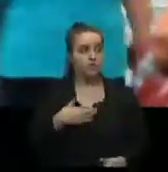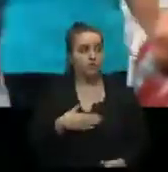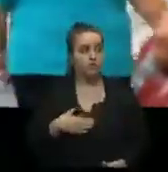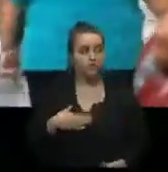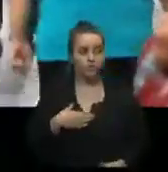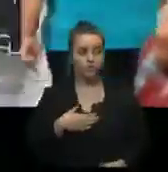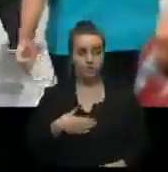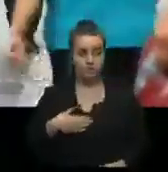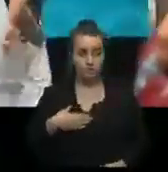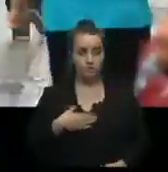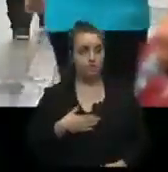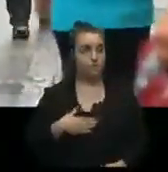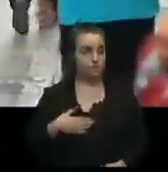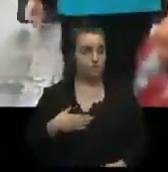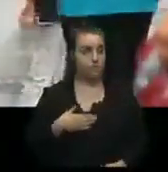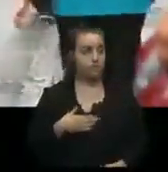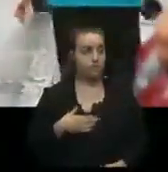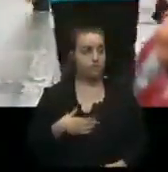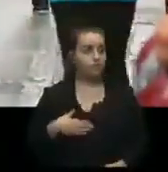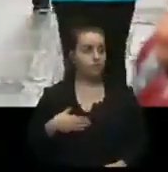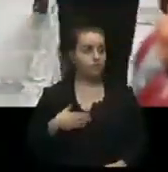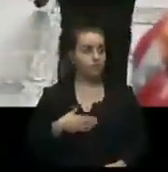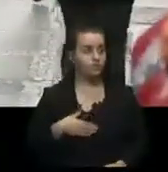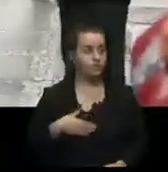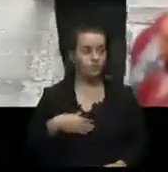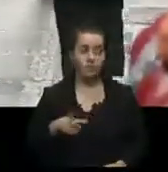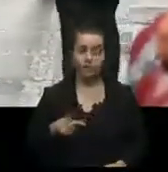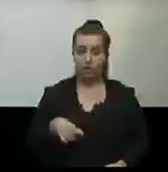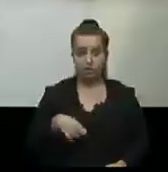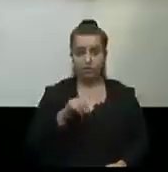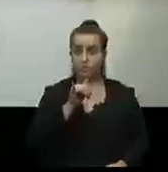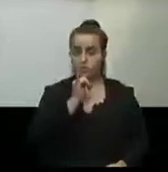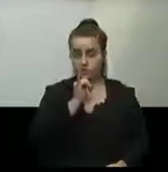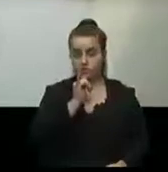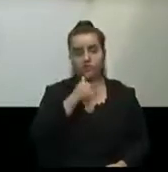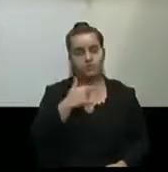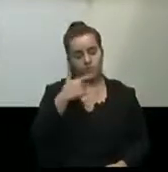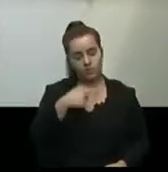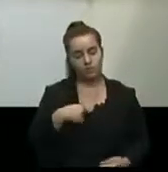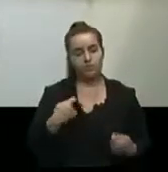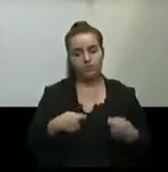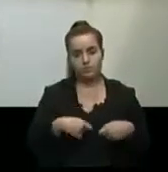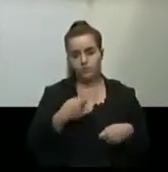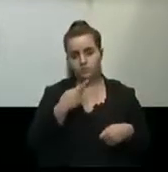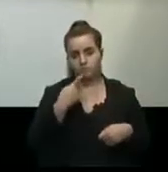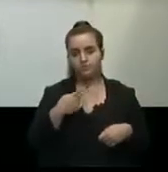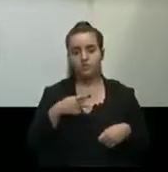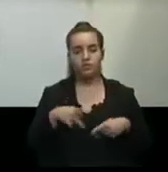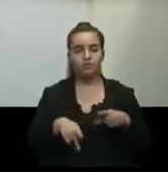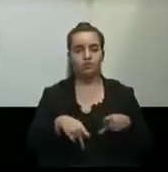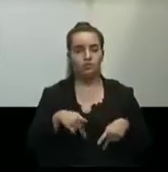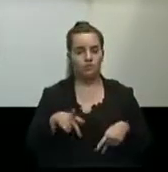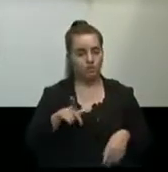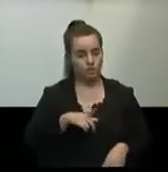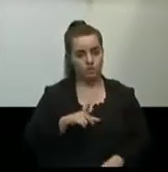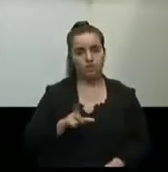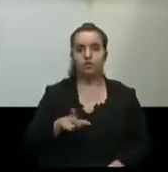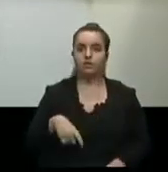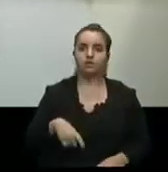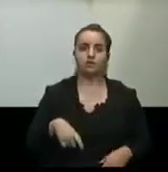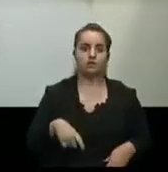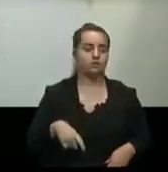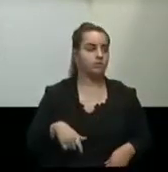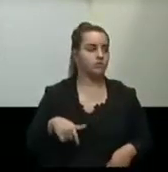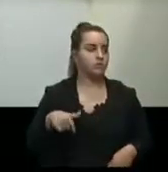estou falando de satisfação de um cartão de crédito, então eu preciso falar com uma população que tem cartão de